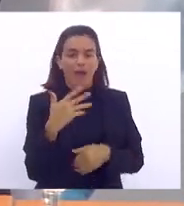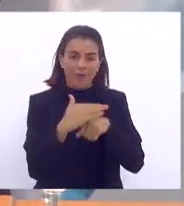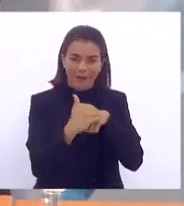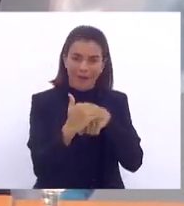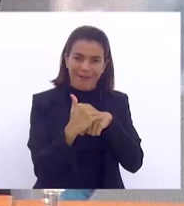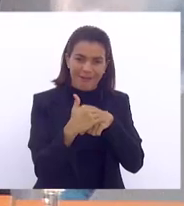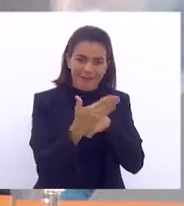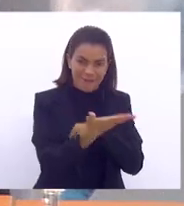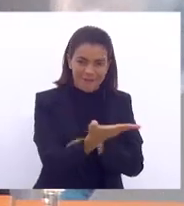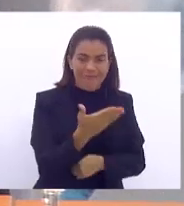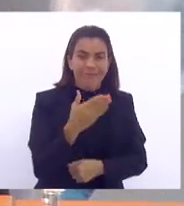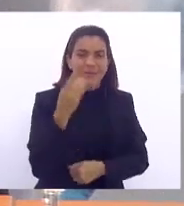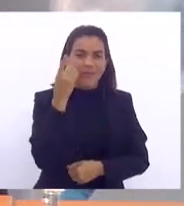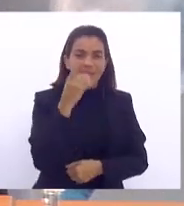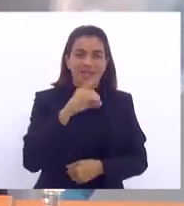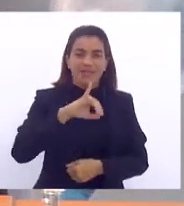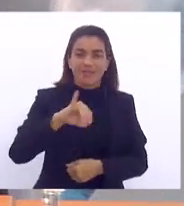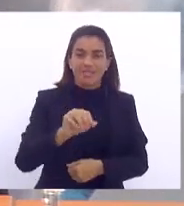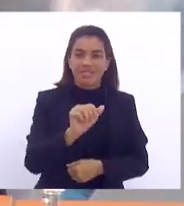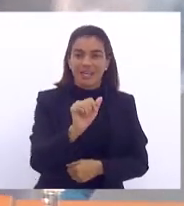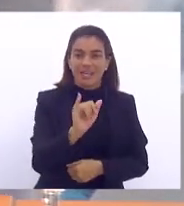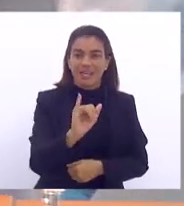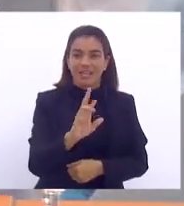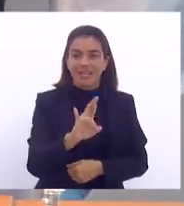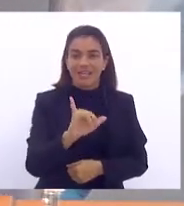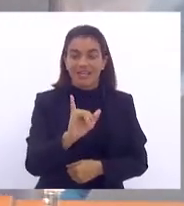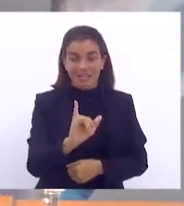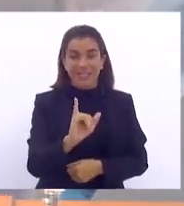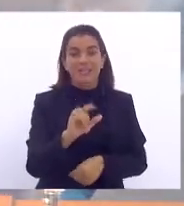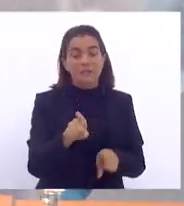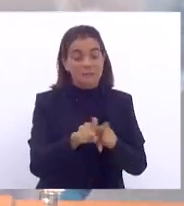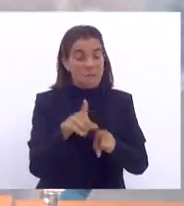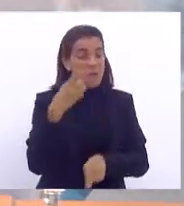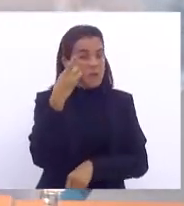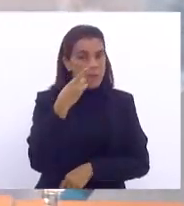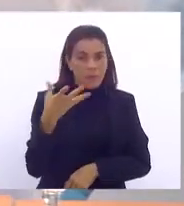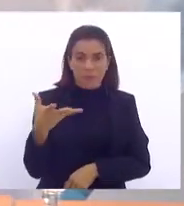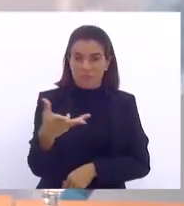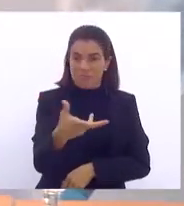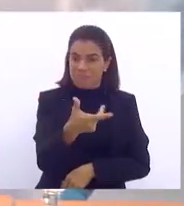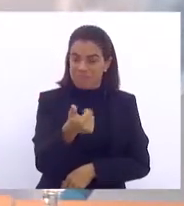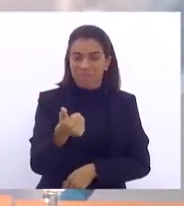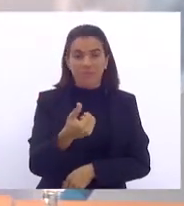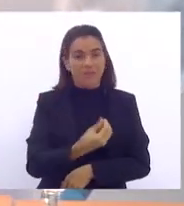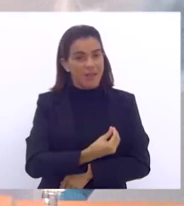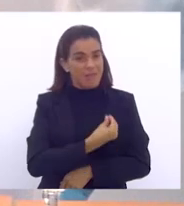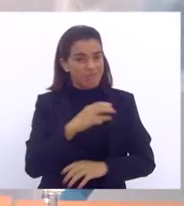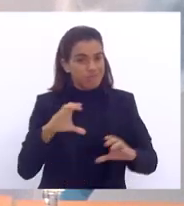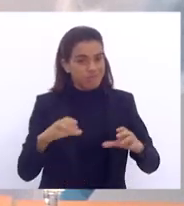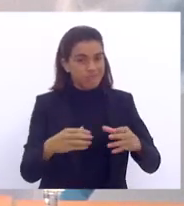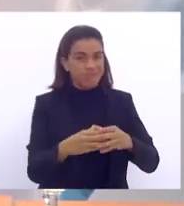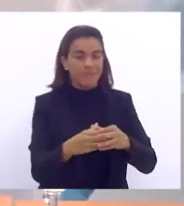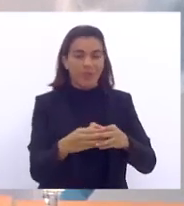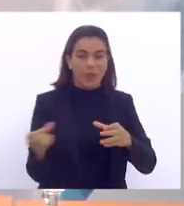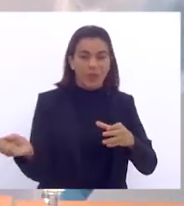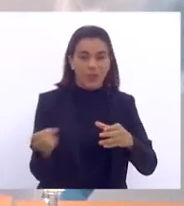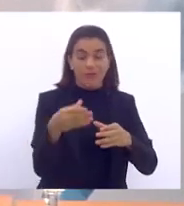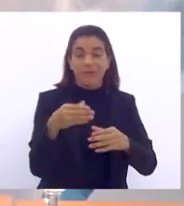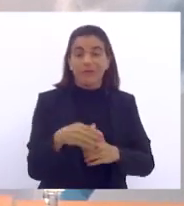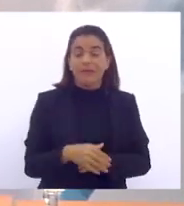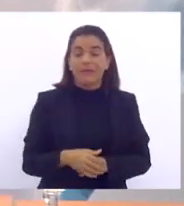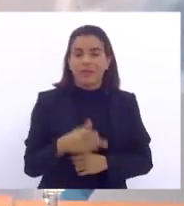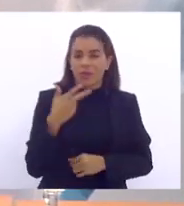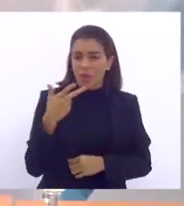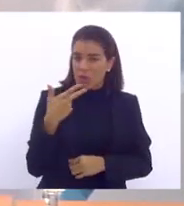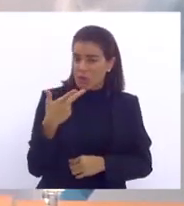Deputado Jari seja bem-vindo grande parlamentar também que tá compondo essa nova legislatura com a gente então assim eu tô falando